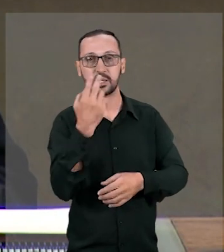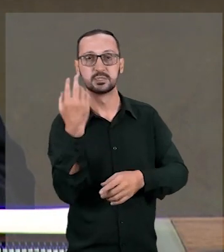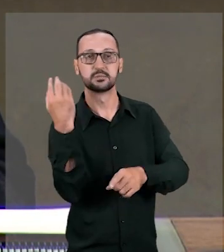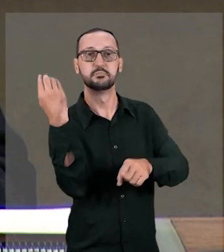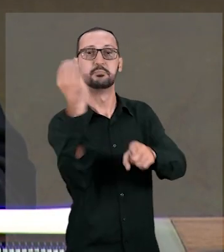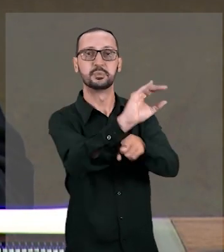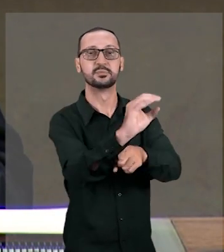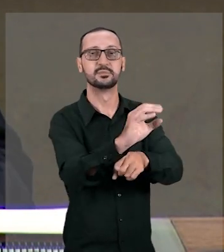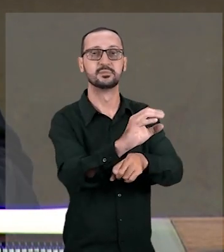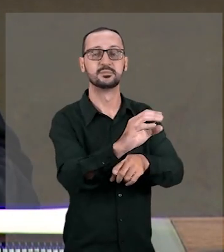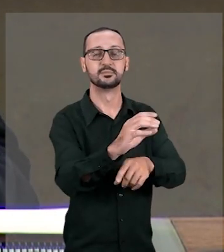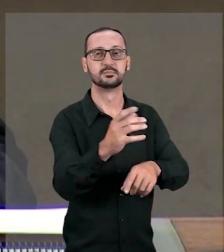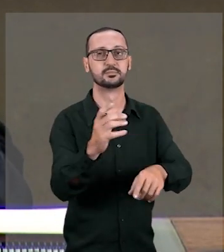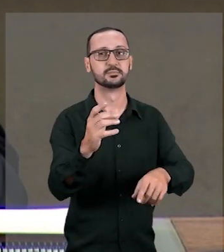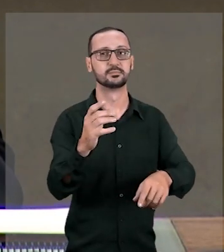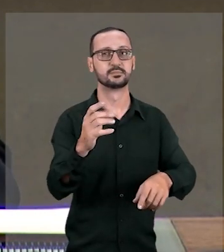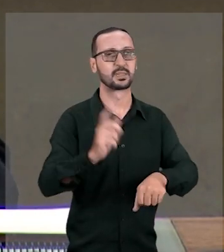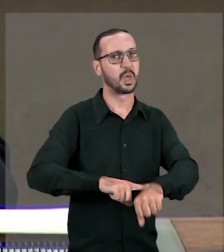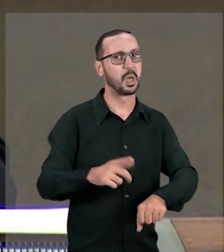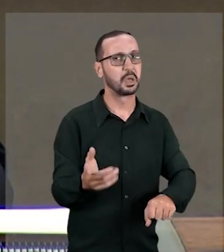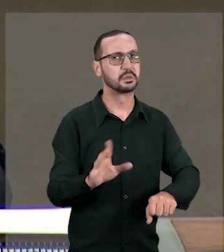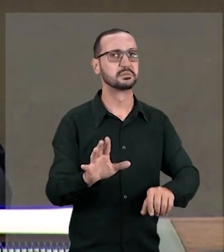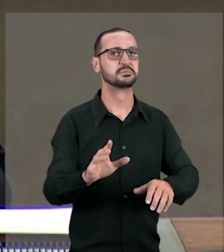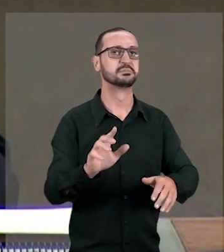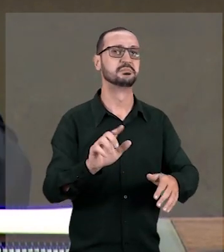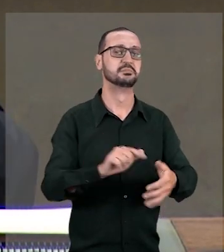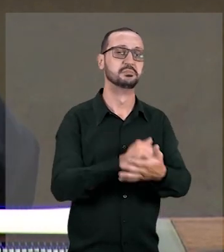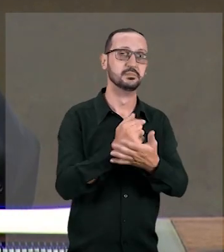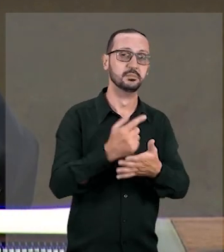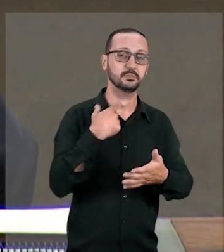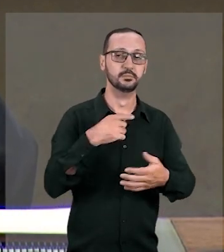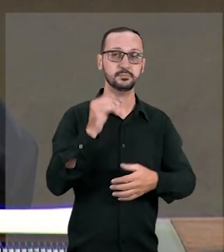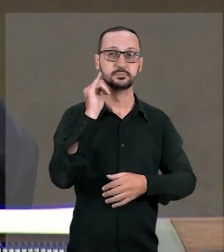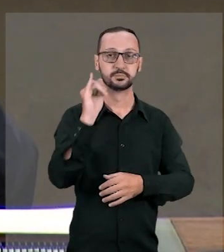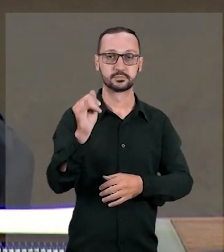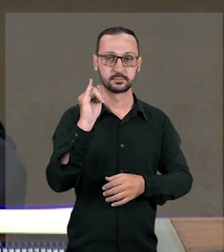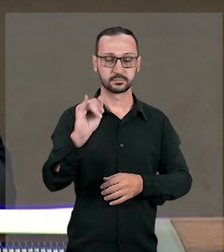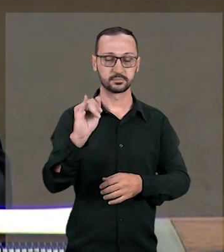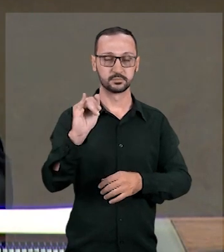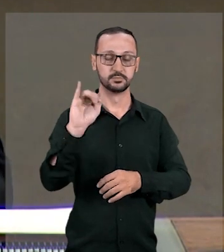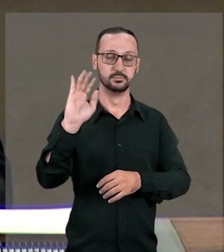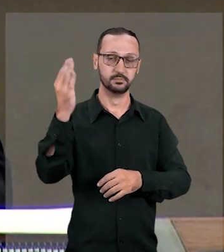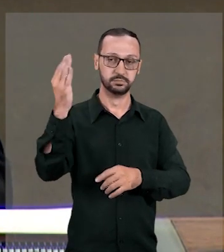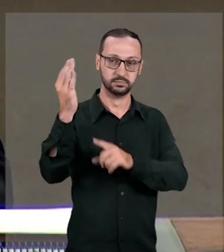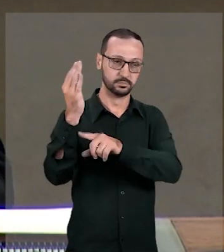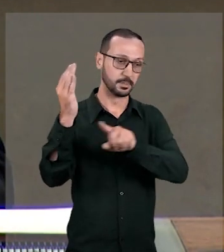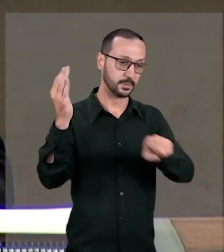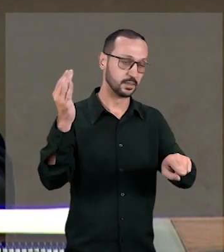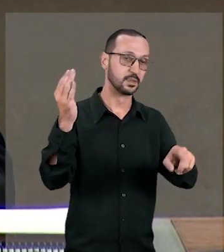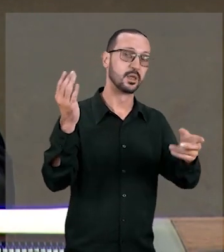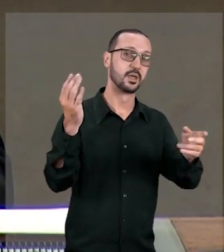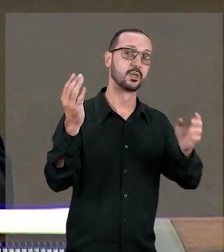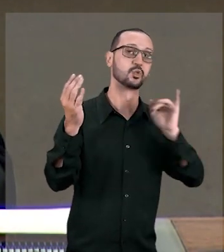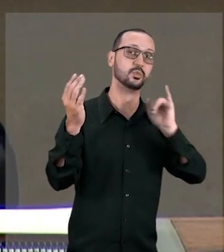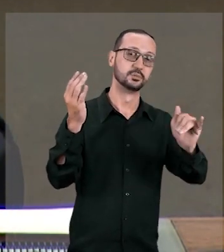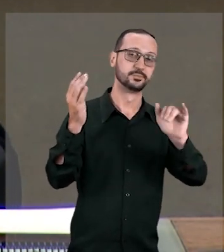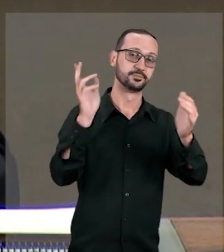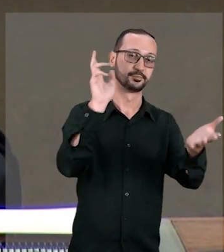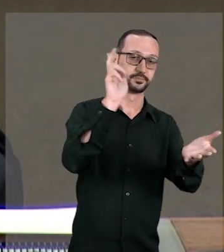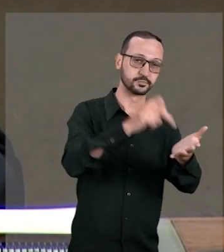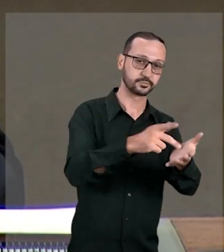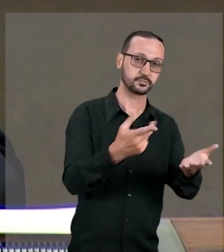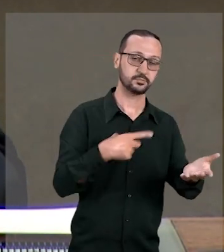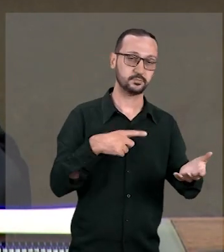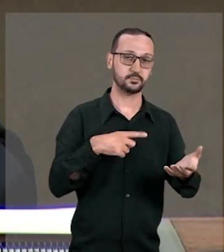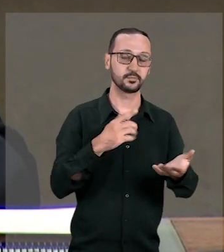na rede, mas há também os riscos de que o que é fake news para um pode ser notícia verdadeira para o outro. Portanto,